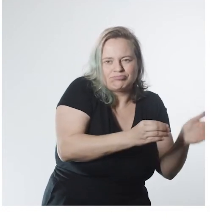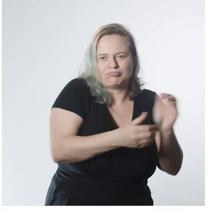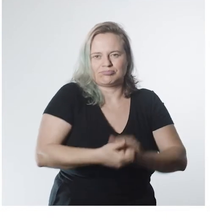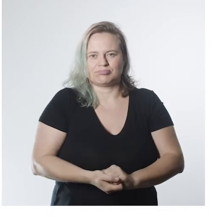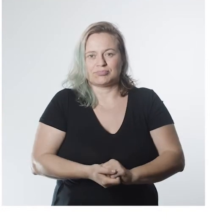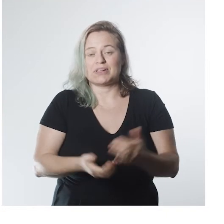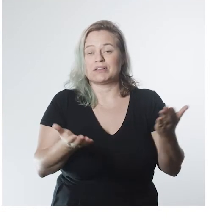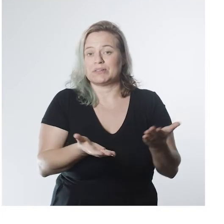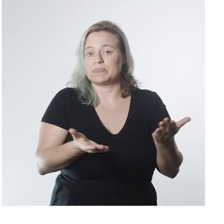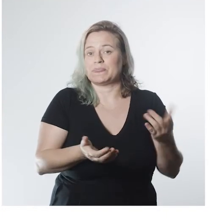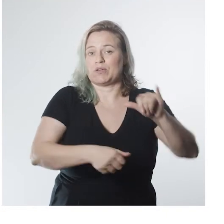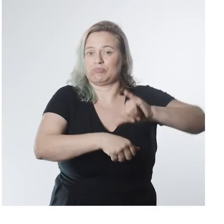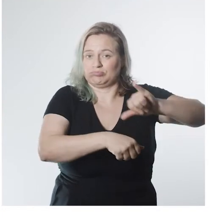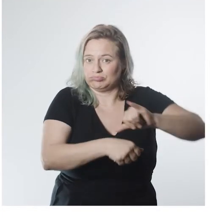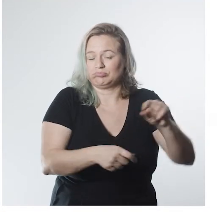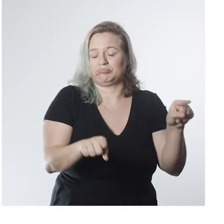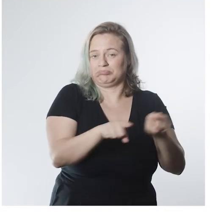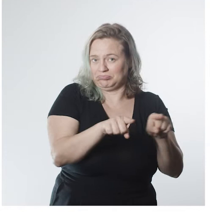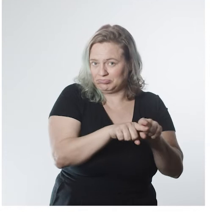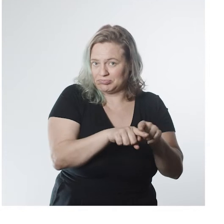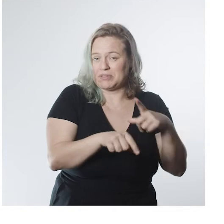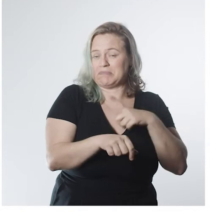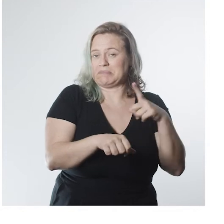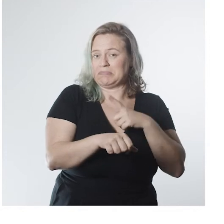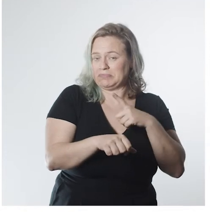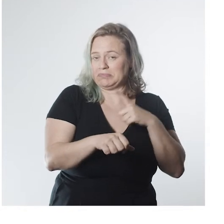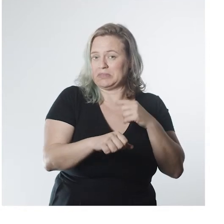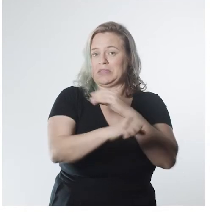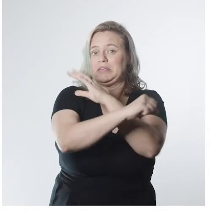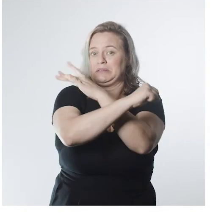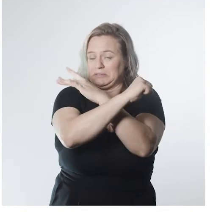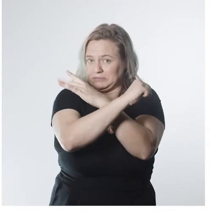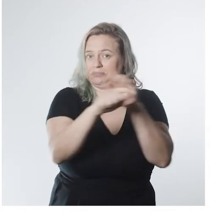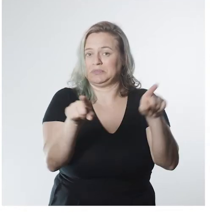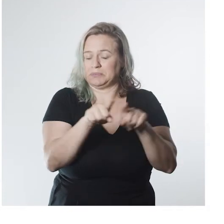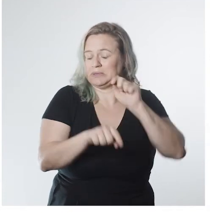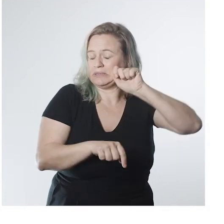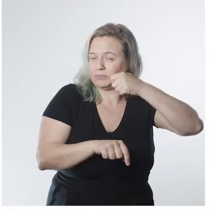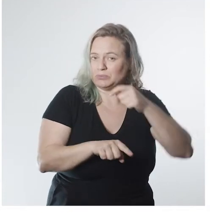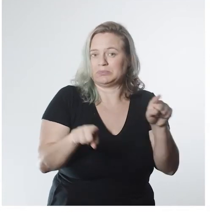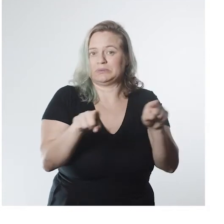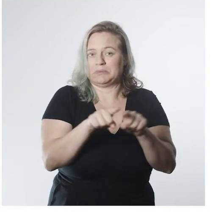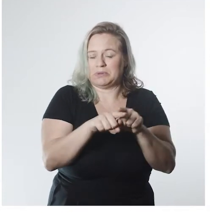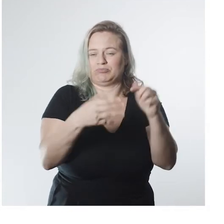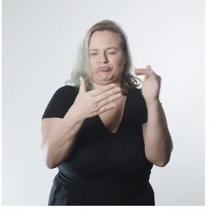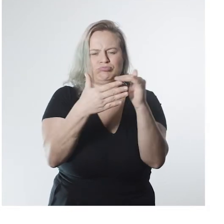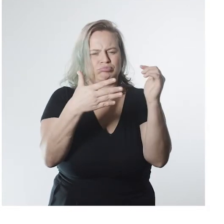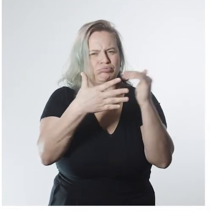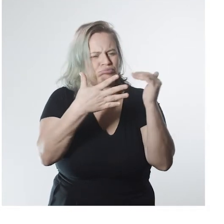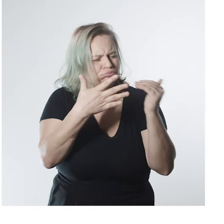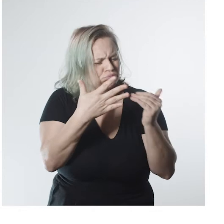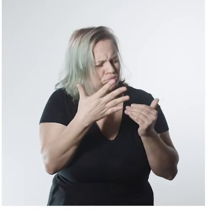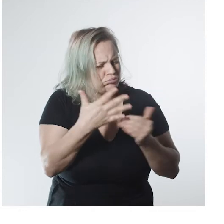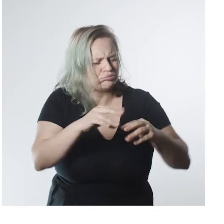Aqui tem gordura, né, por causa do azeite de oliva. Tem o ácido, né, por causa do limão. E aí os realçadores aqui de sabor, né,